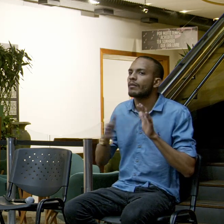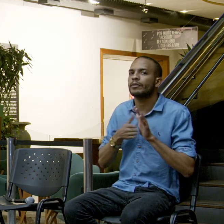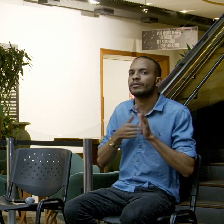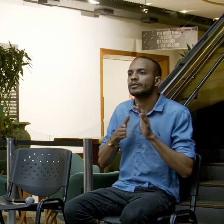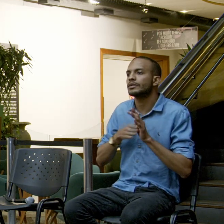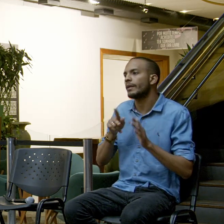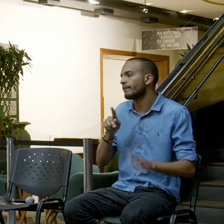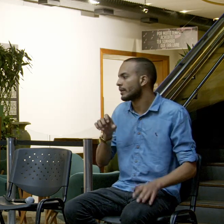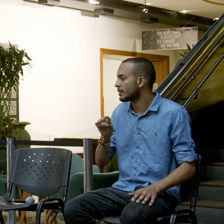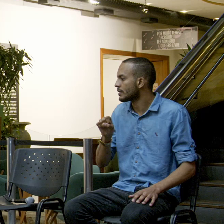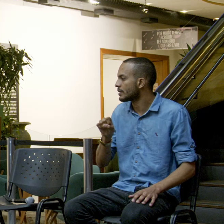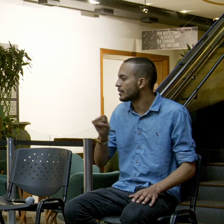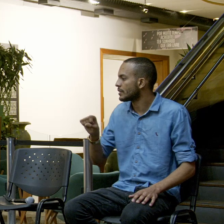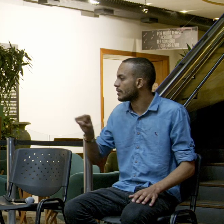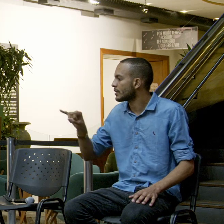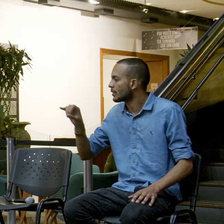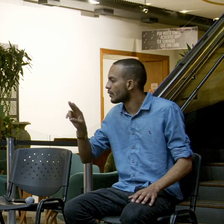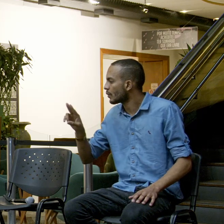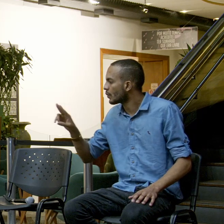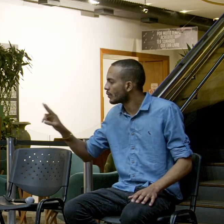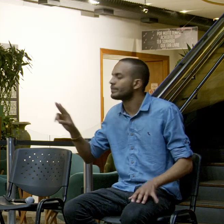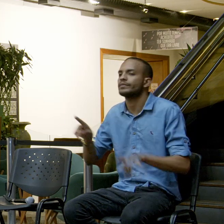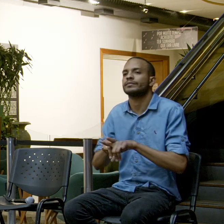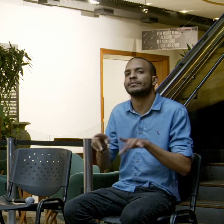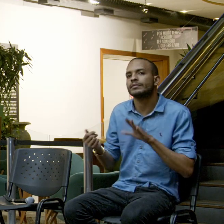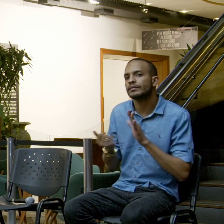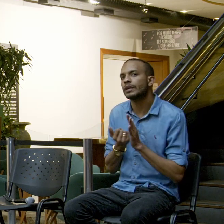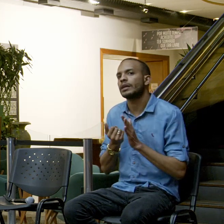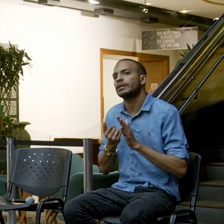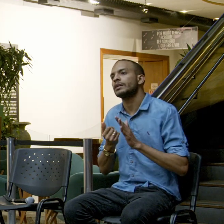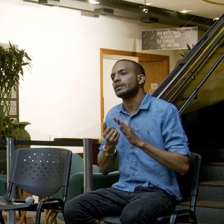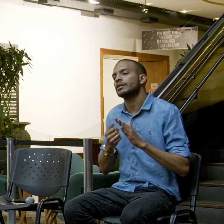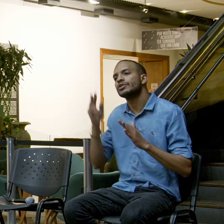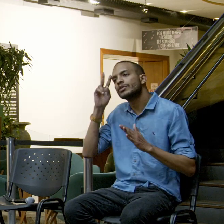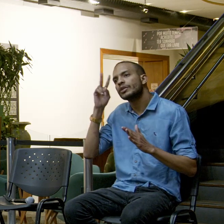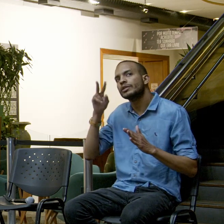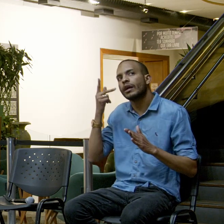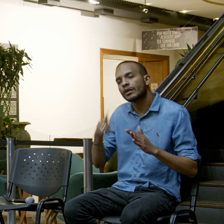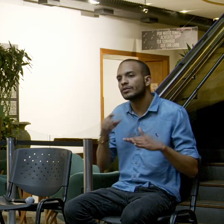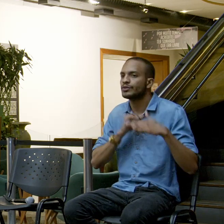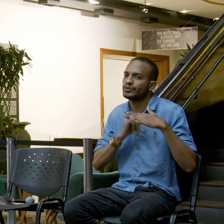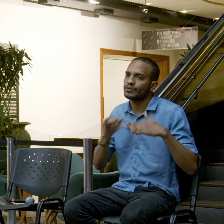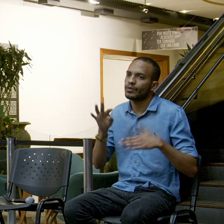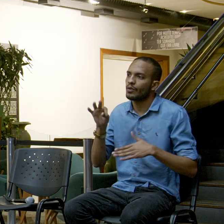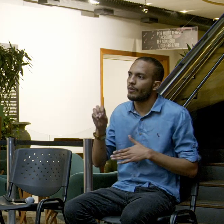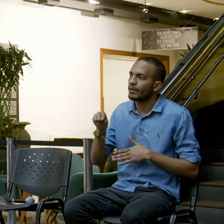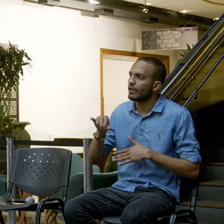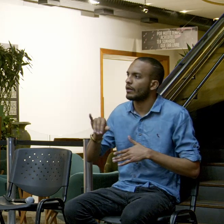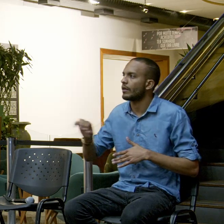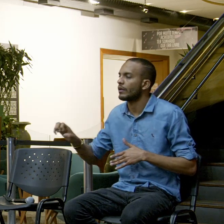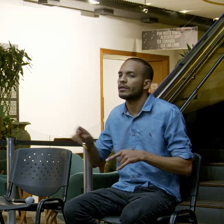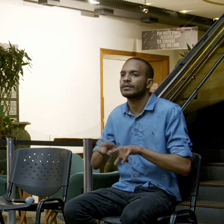da Psil, que é uma exposição, como o Paulo mencionou, que marca a história do Instituto Tomiotaki, muito representativa para a gente, que